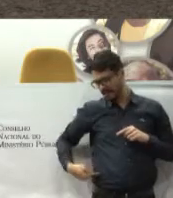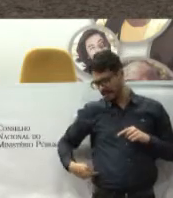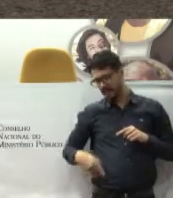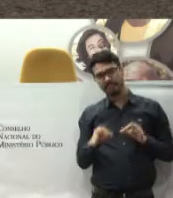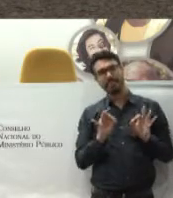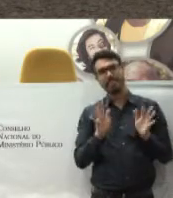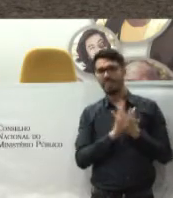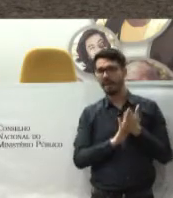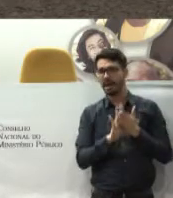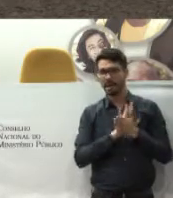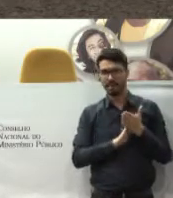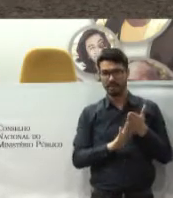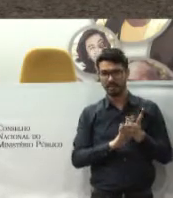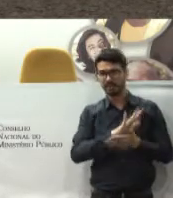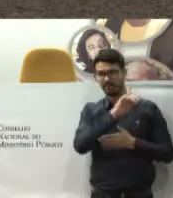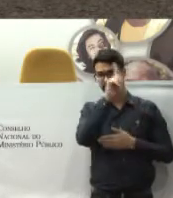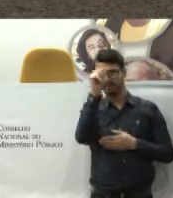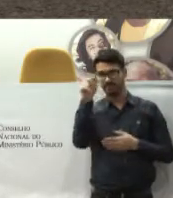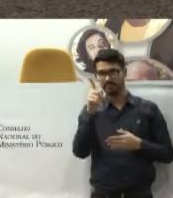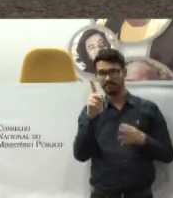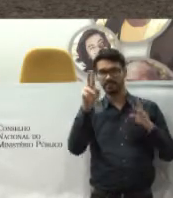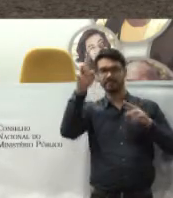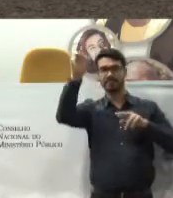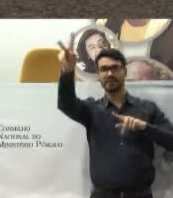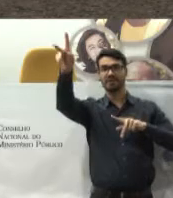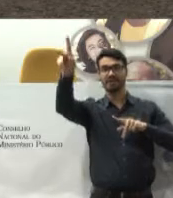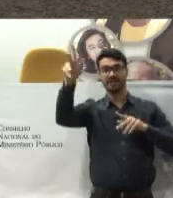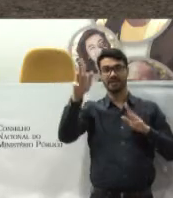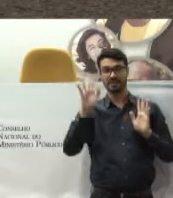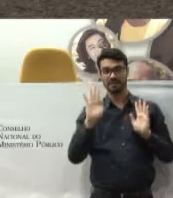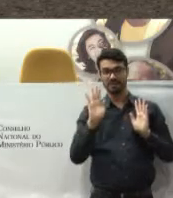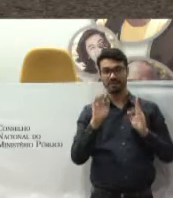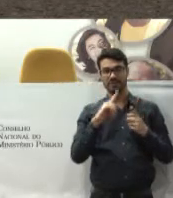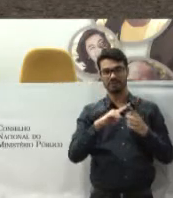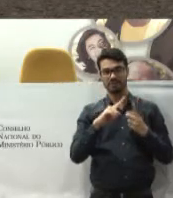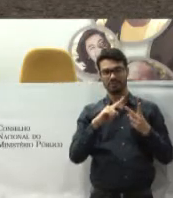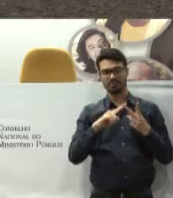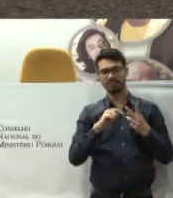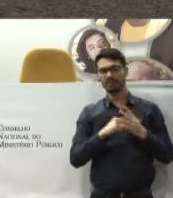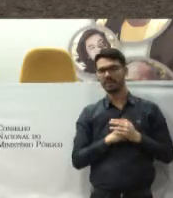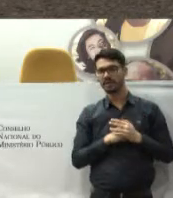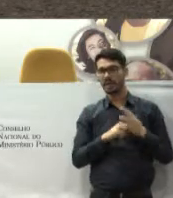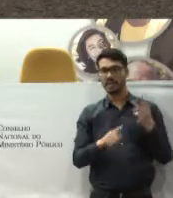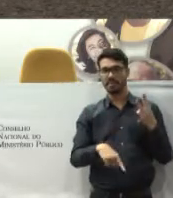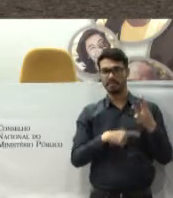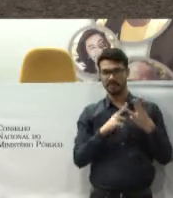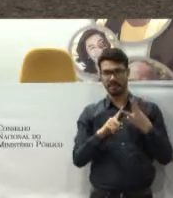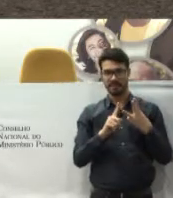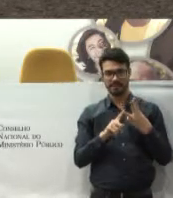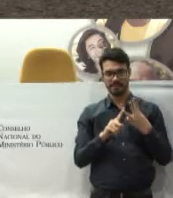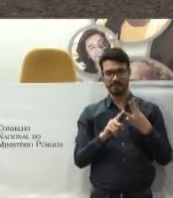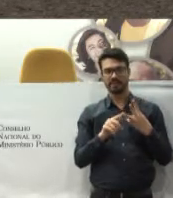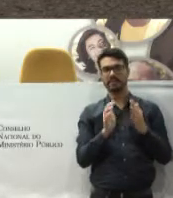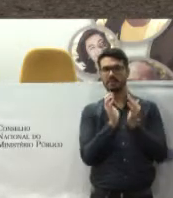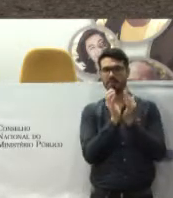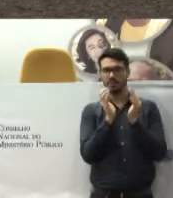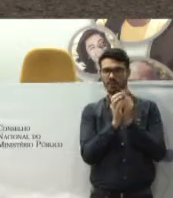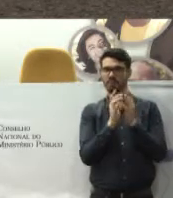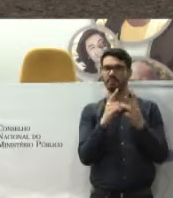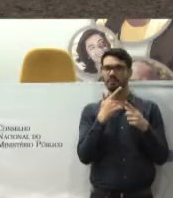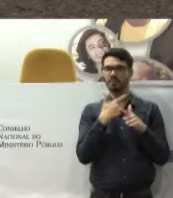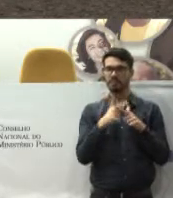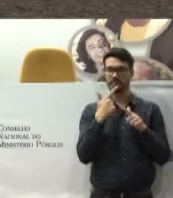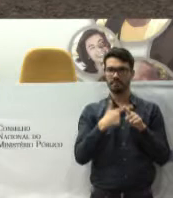sou portador da doença. Então vejam como é diferente isso do primeiro grupo, né? E o terceiro grupo, que são os